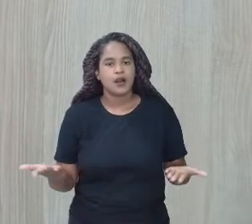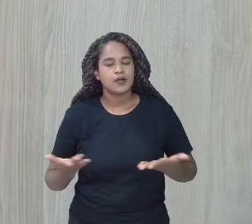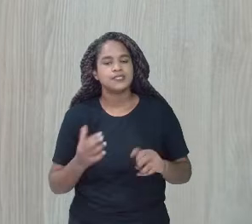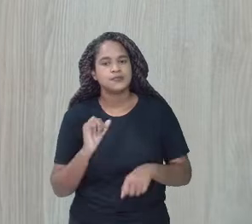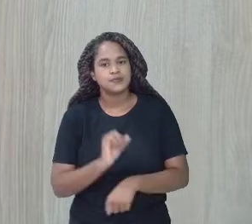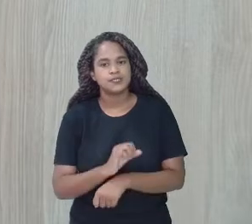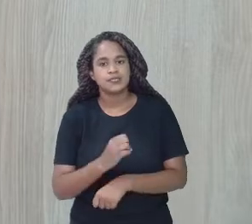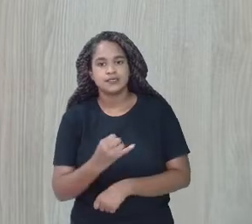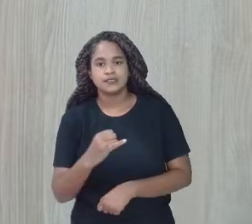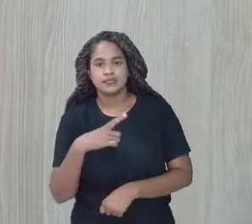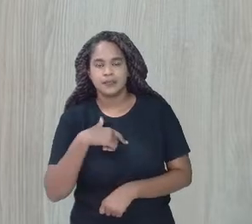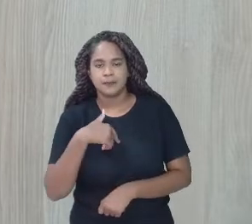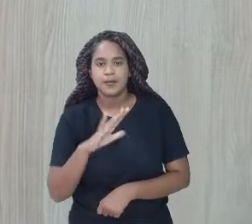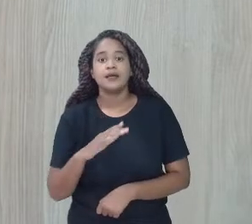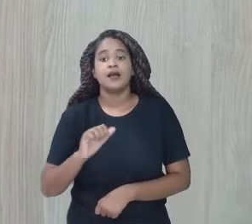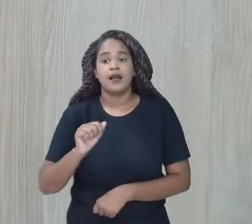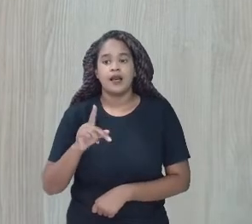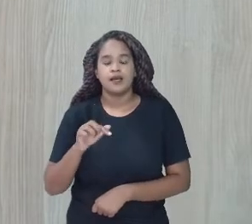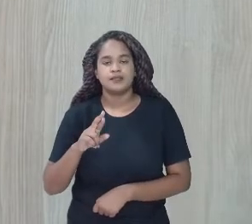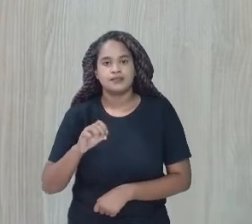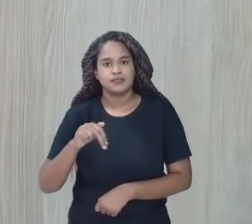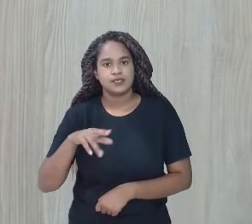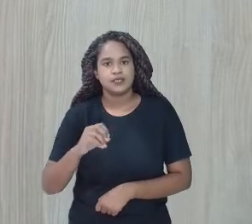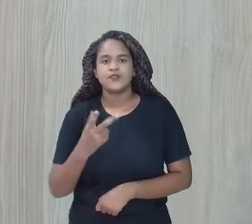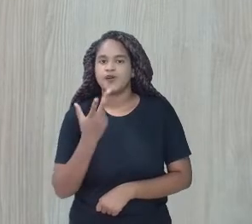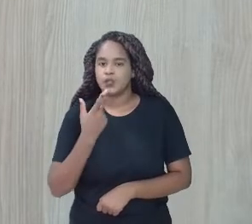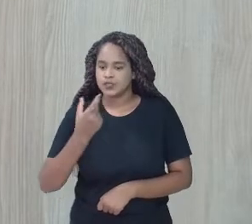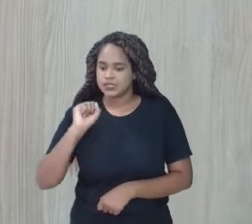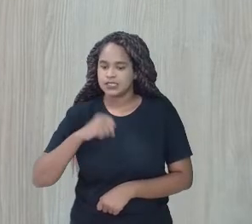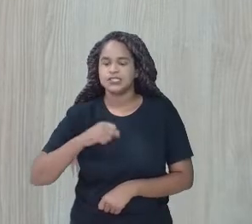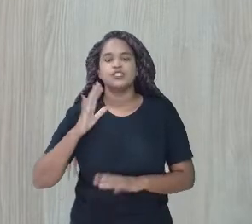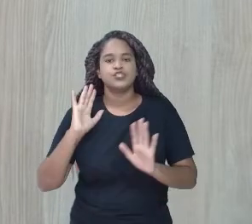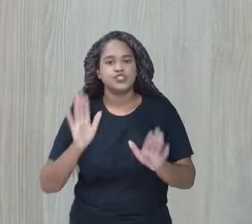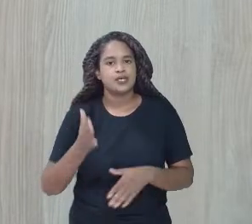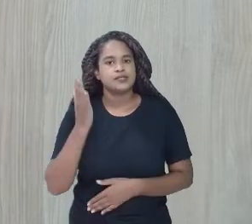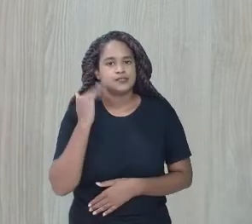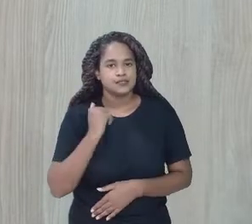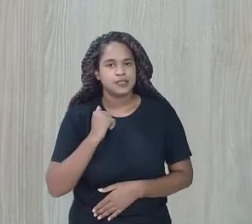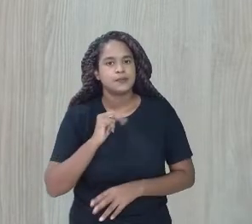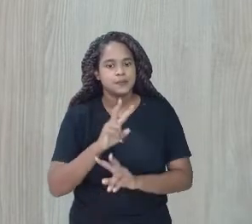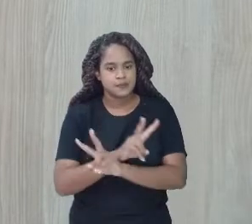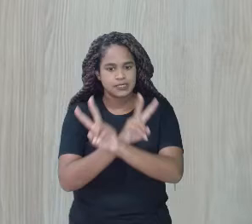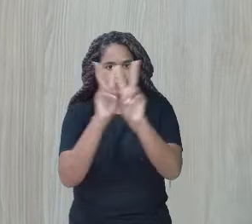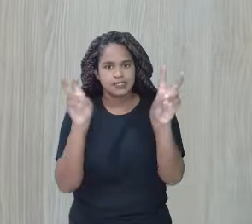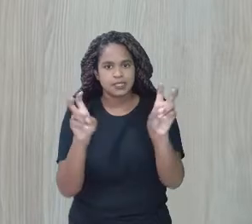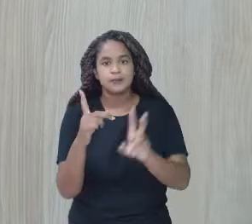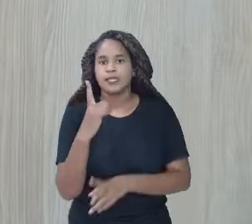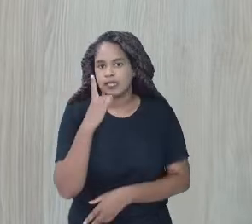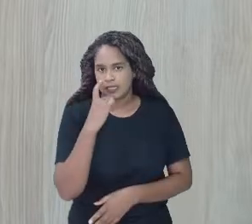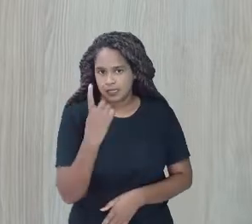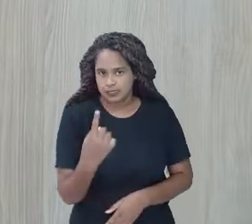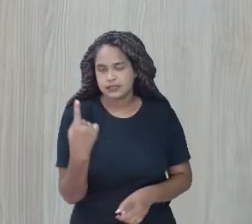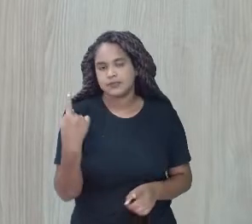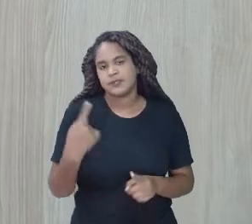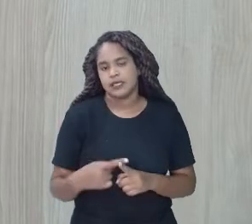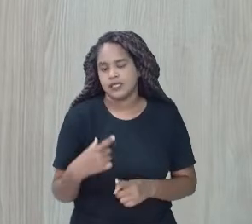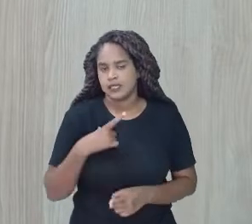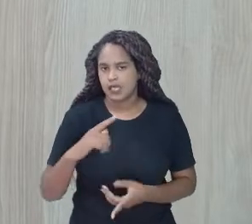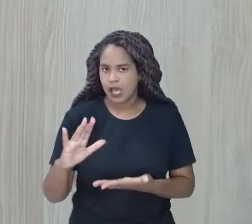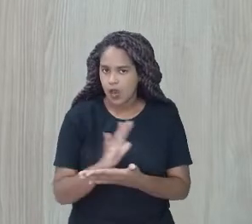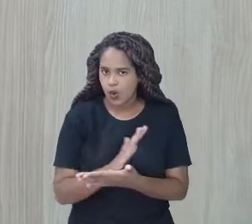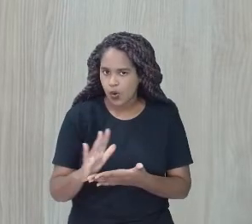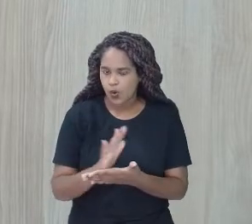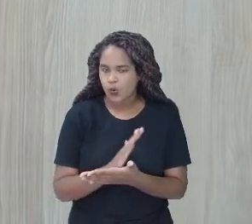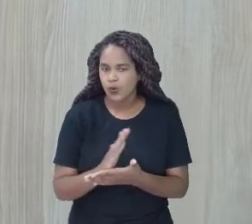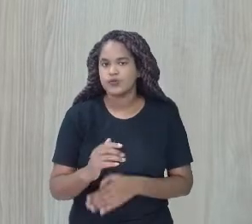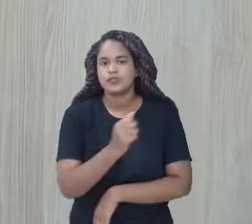aparece mais. Adriano disse que sim, que já tinha algum conhecimento em relação a esse tema. É interessante, né, a gente saber que tem alunos que já se